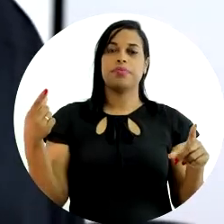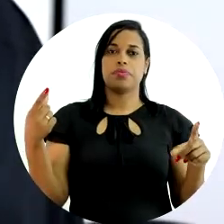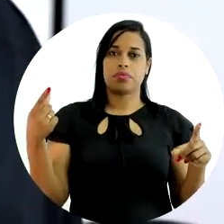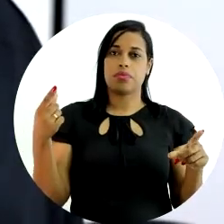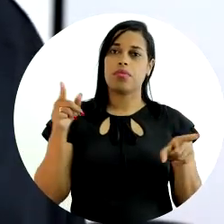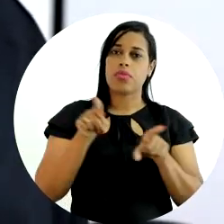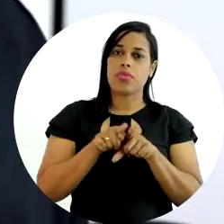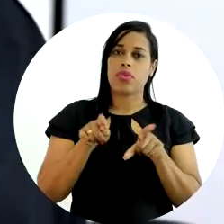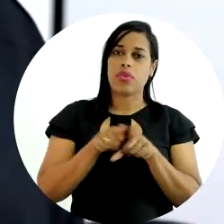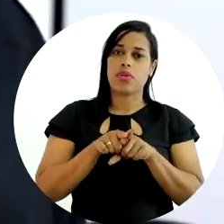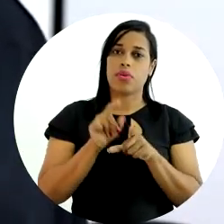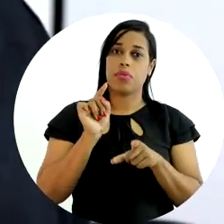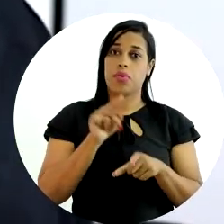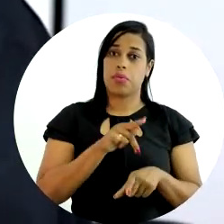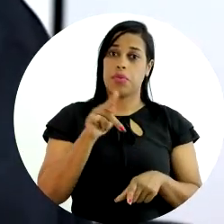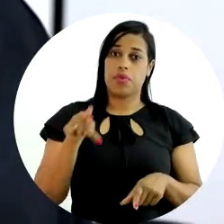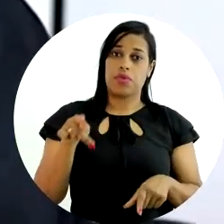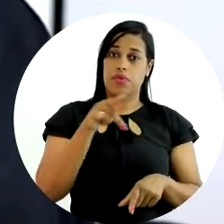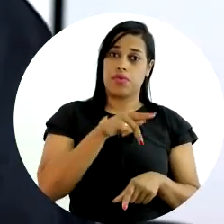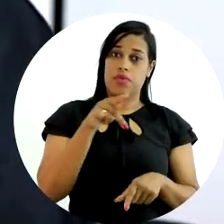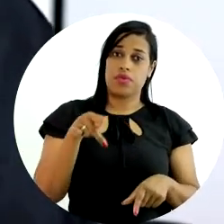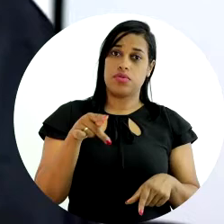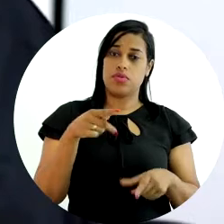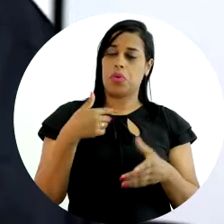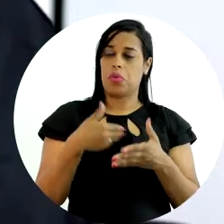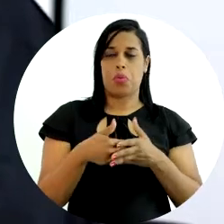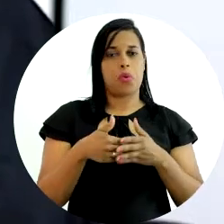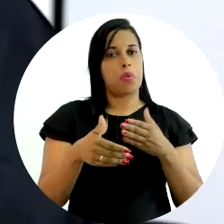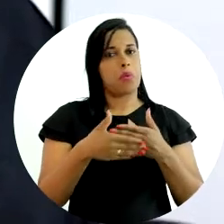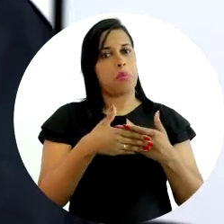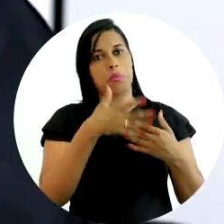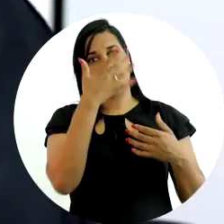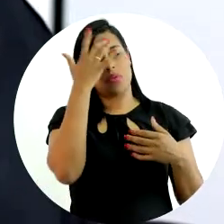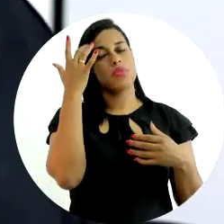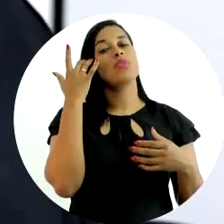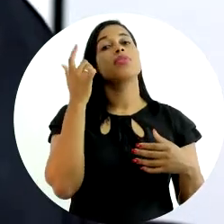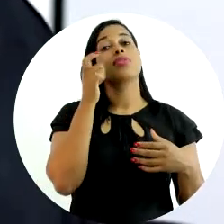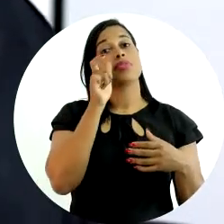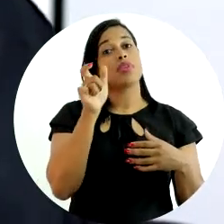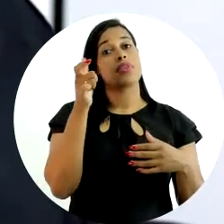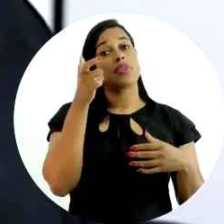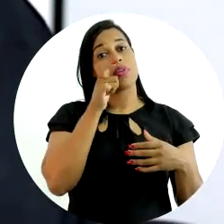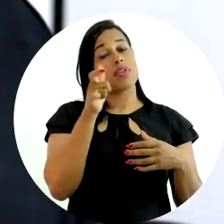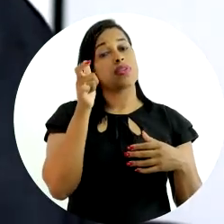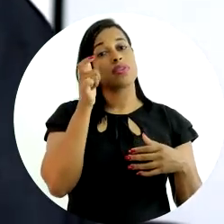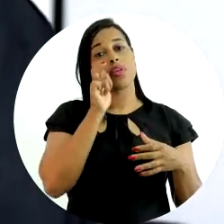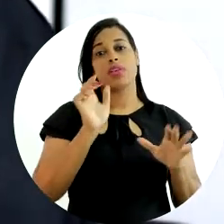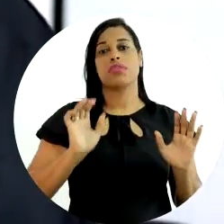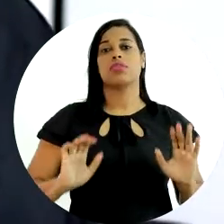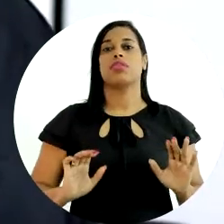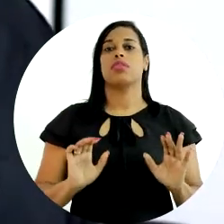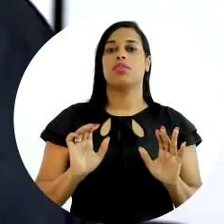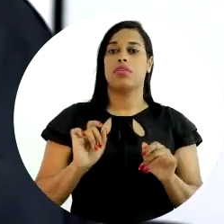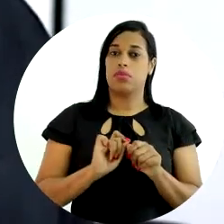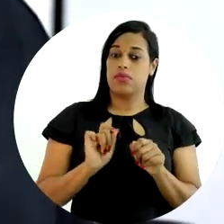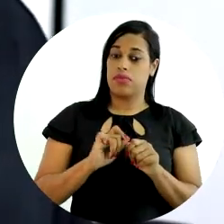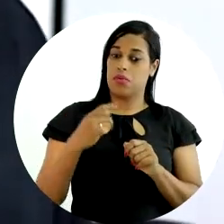mais avançada, e passou a ser assim, o professor passou a ser qualquer pessoa que se interessasse